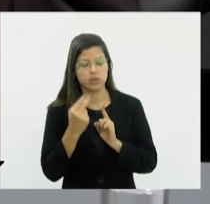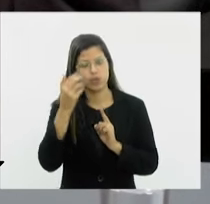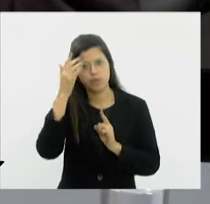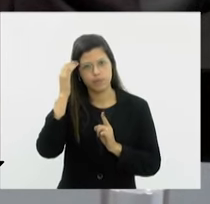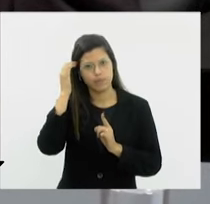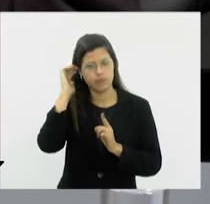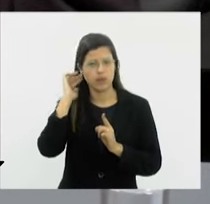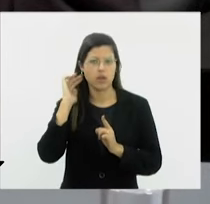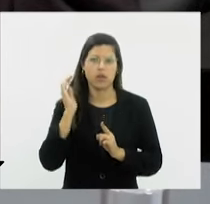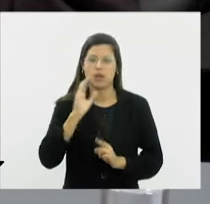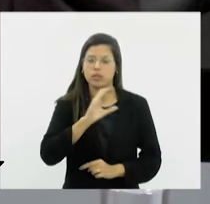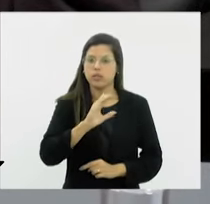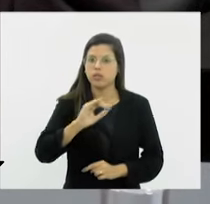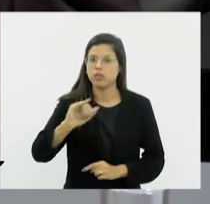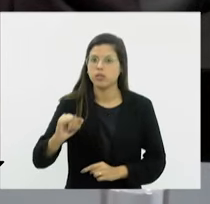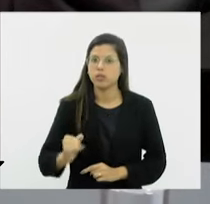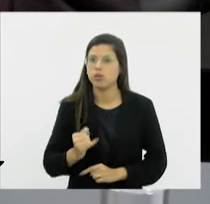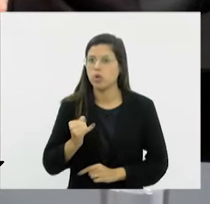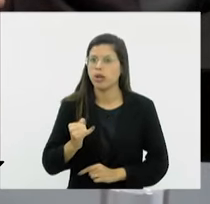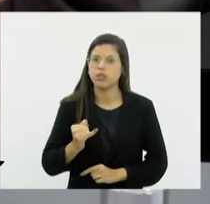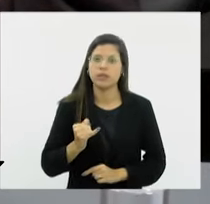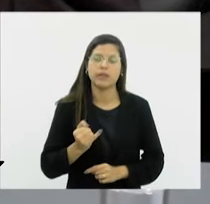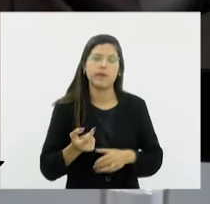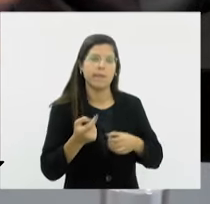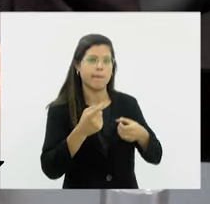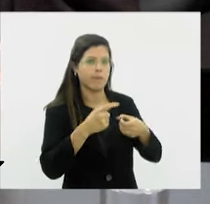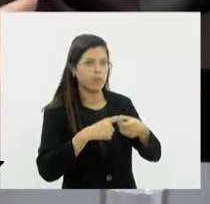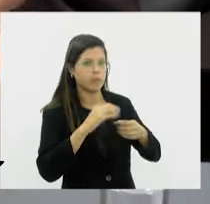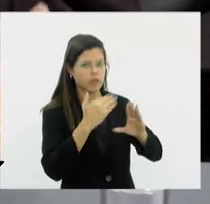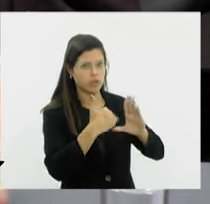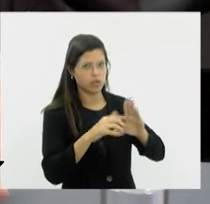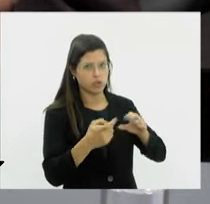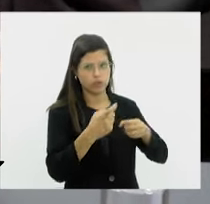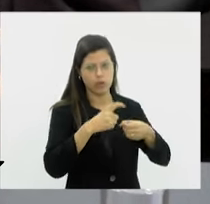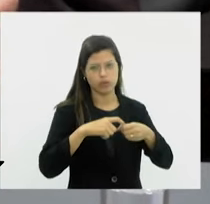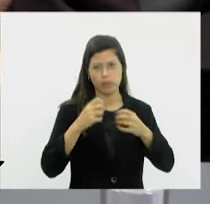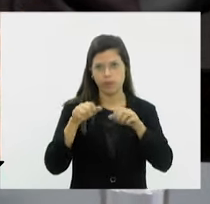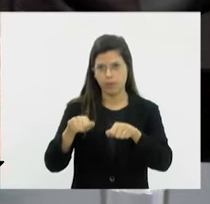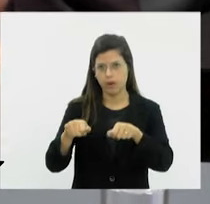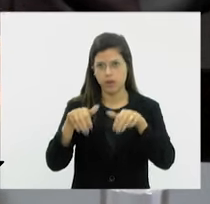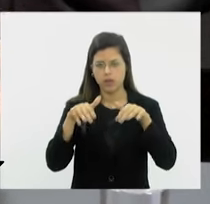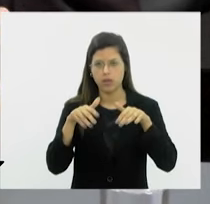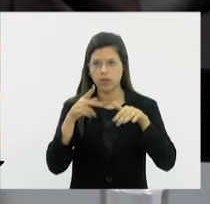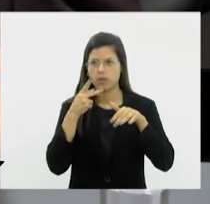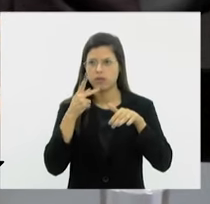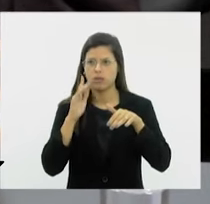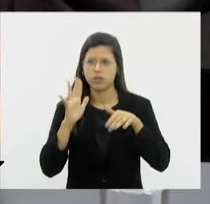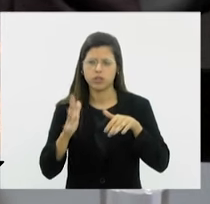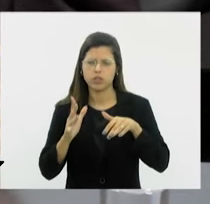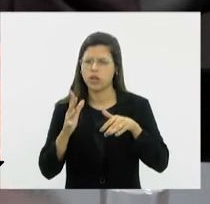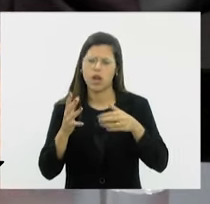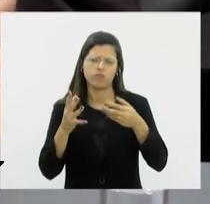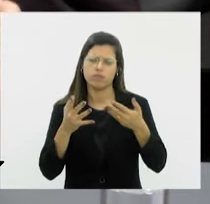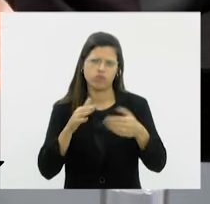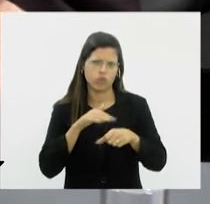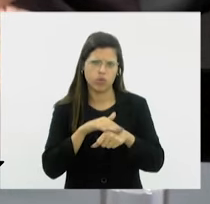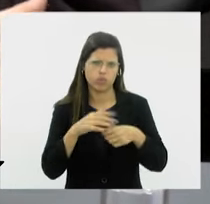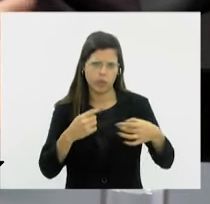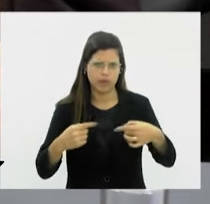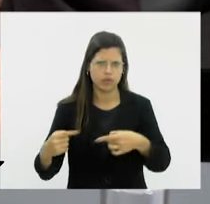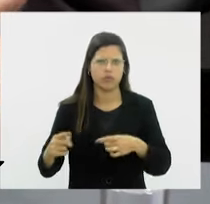a CCJ retornar para o plenário dizendo que já se manifestou sobre o tema e